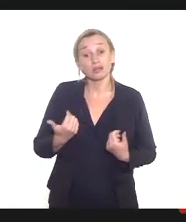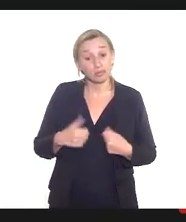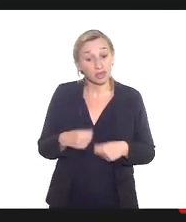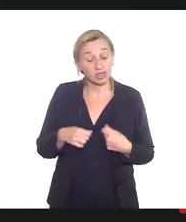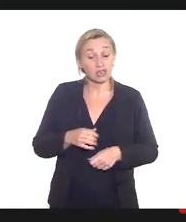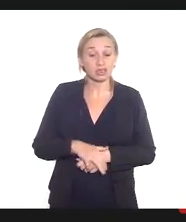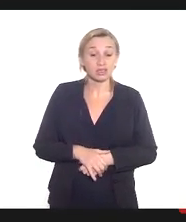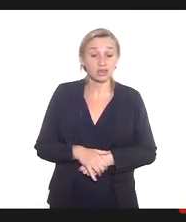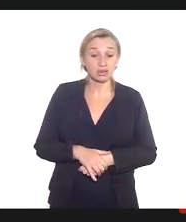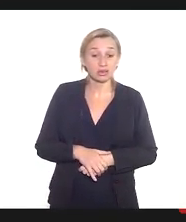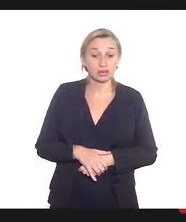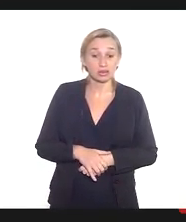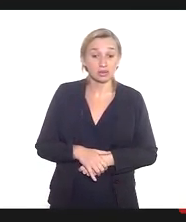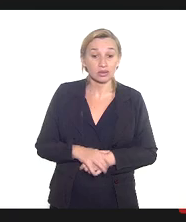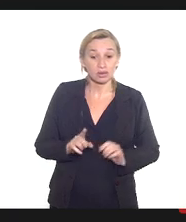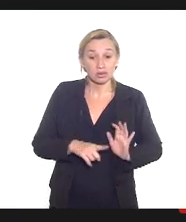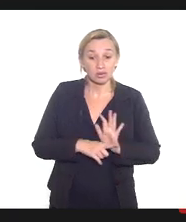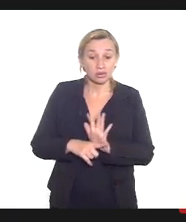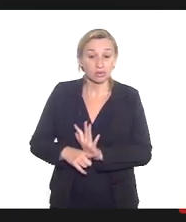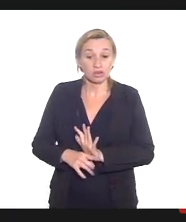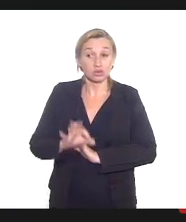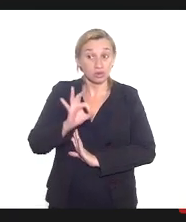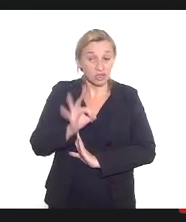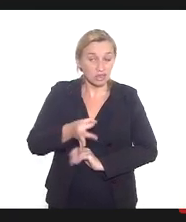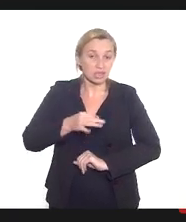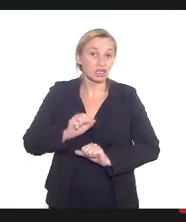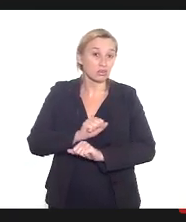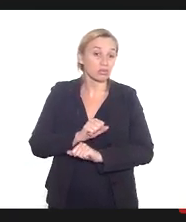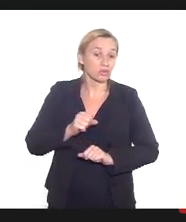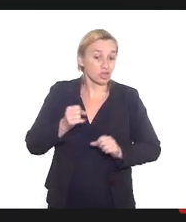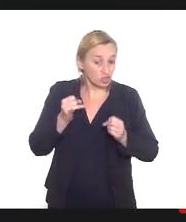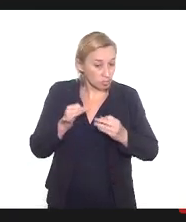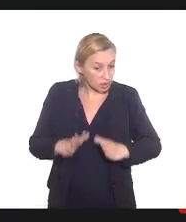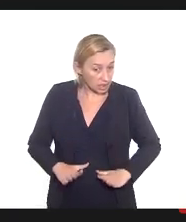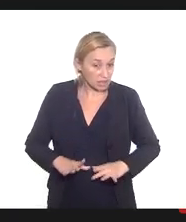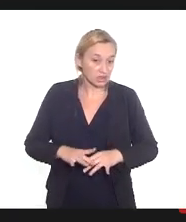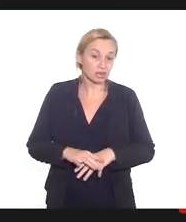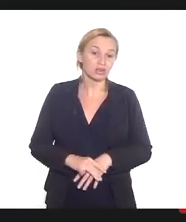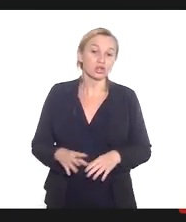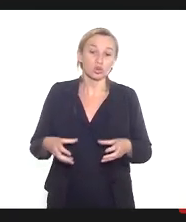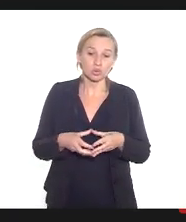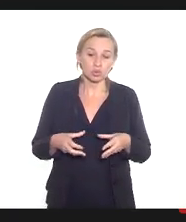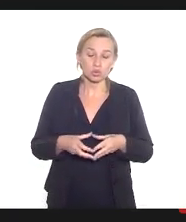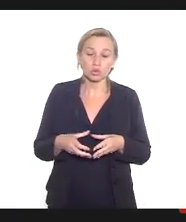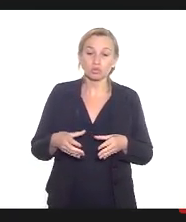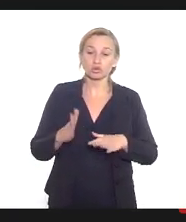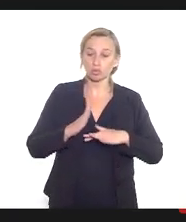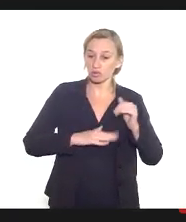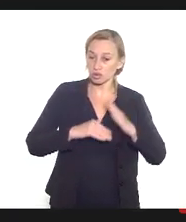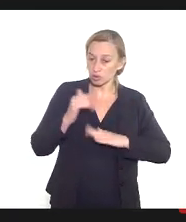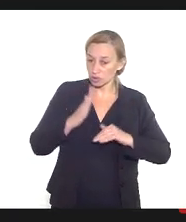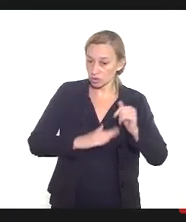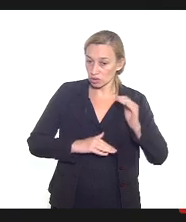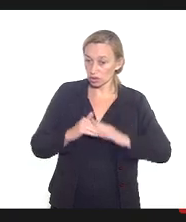teria que ter um um atendimento de fato o esclarecimento com o com equipe multiprofissional